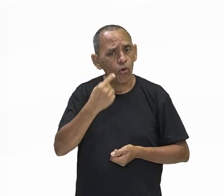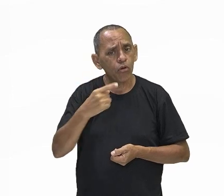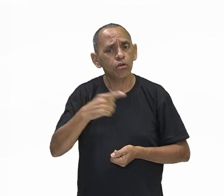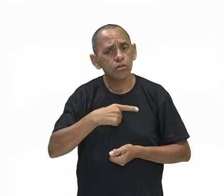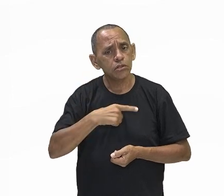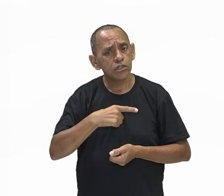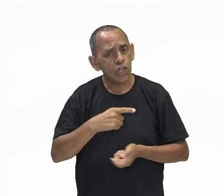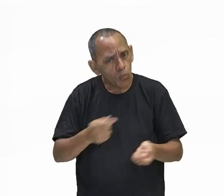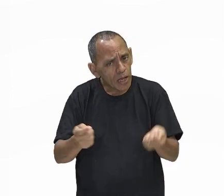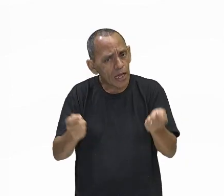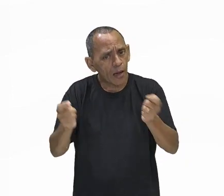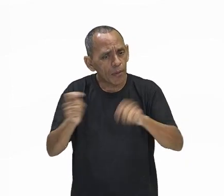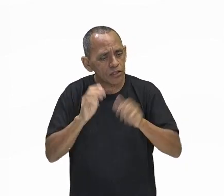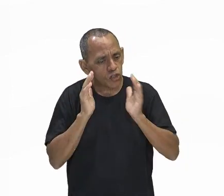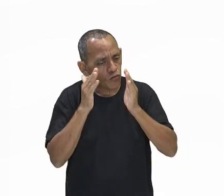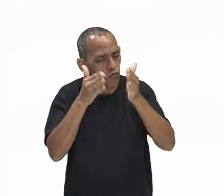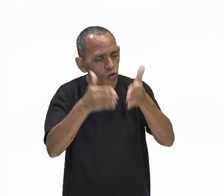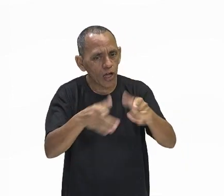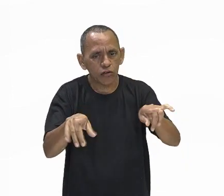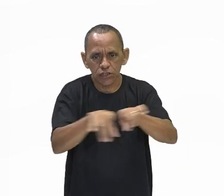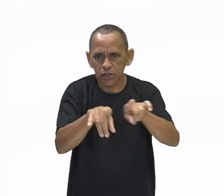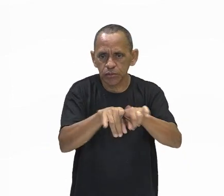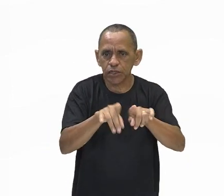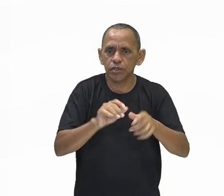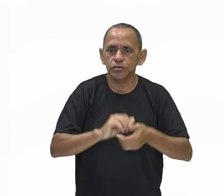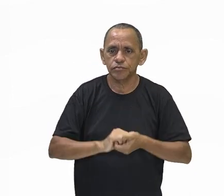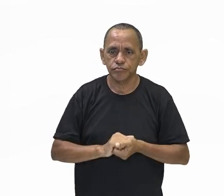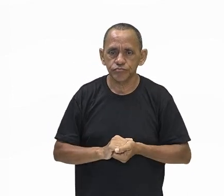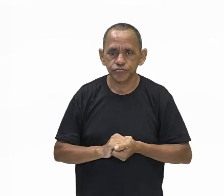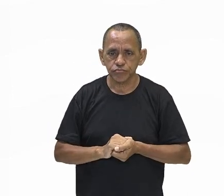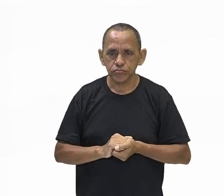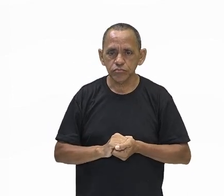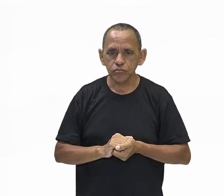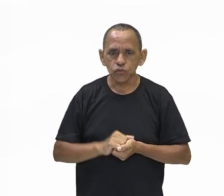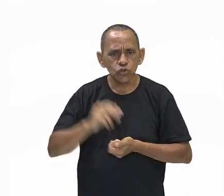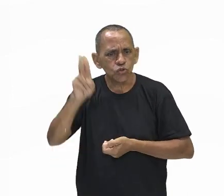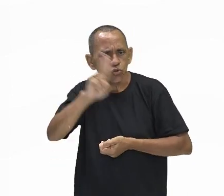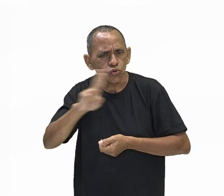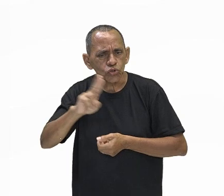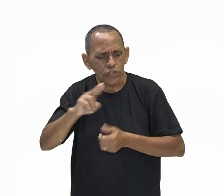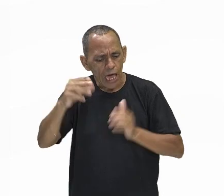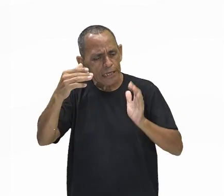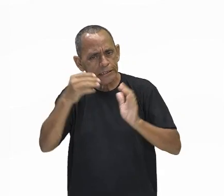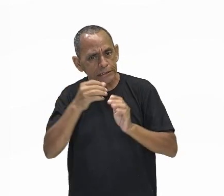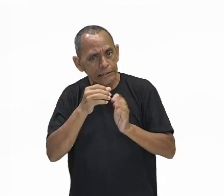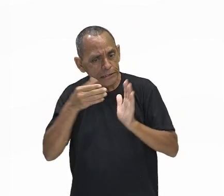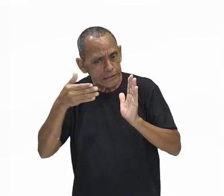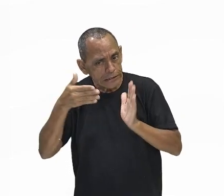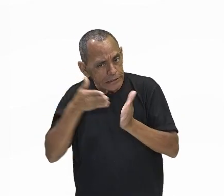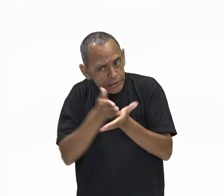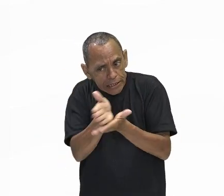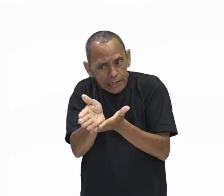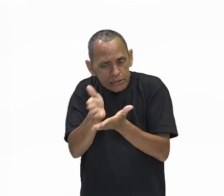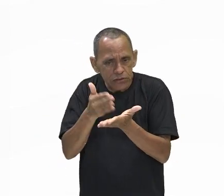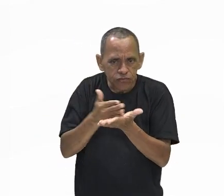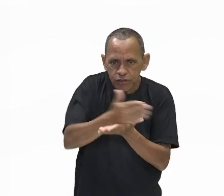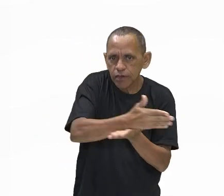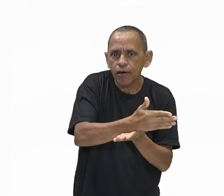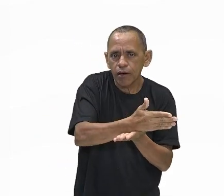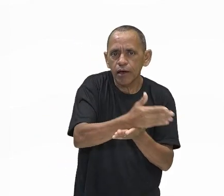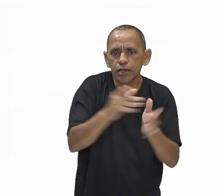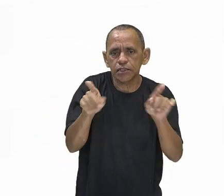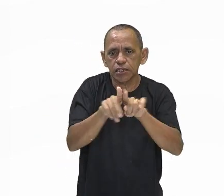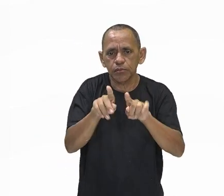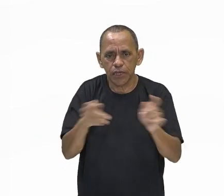certo? Ou seja, o olho tem uma capacidade de convergir ou divergir os raios de luz, e nós podemos calcular essa potência focal a